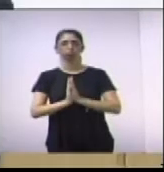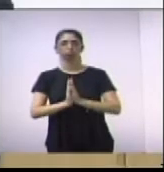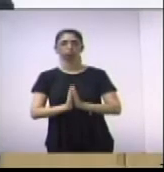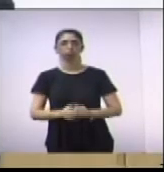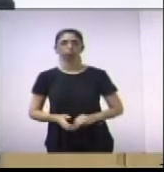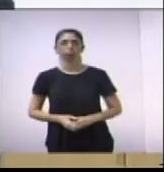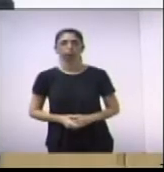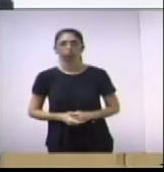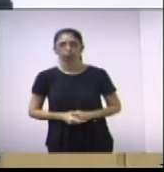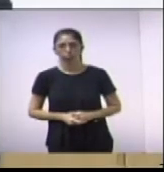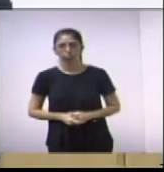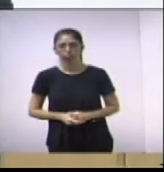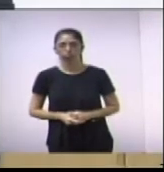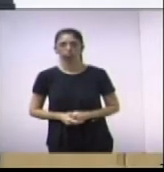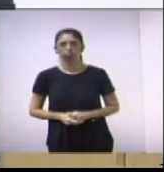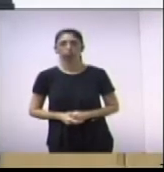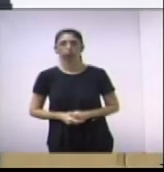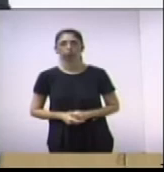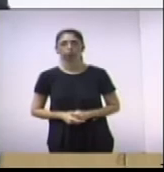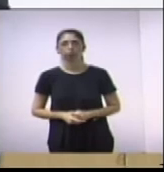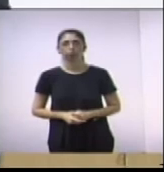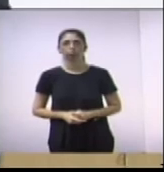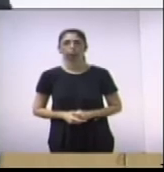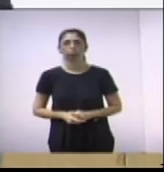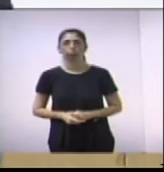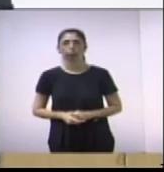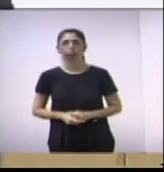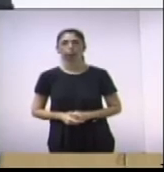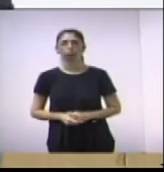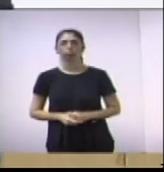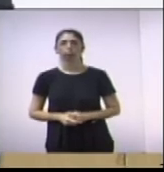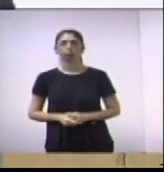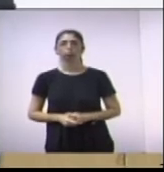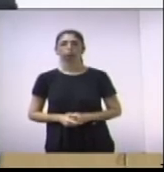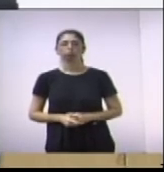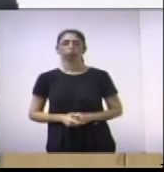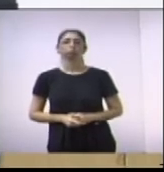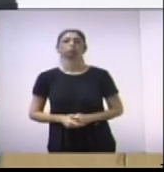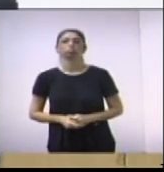Por favor, meu companheiro. Senão vou ser obrigado. Na próxima eu já vou pedir para se retirar.